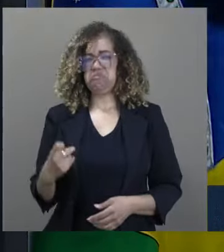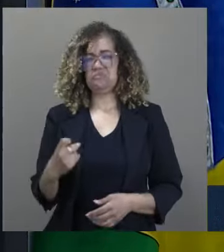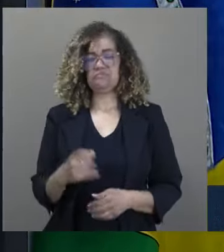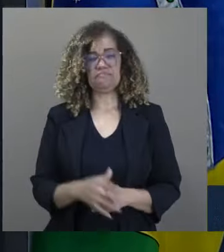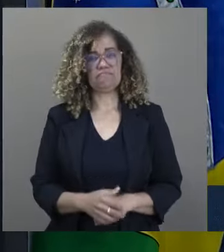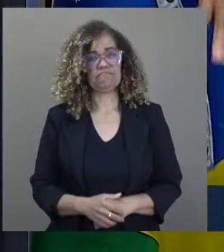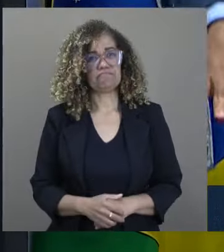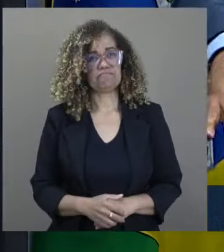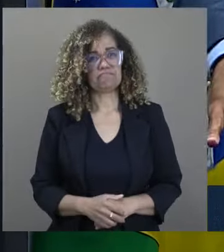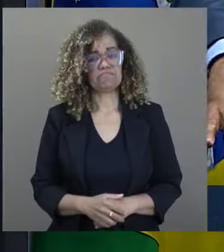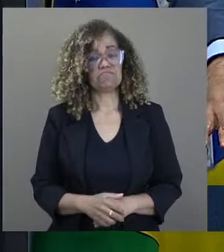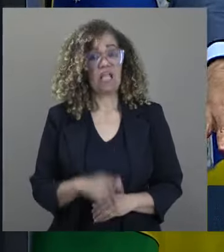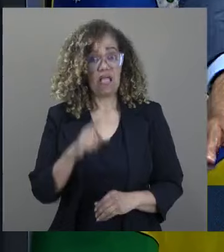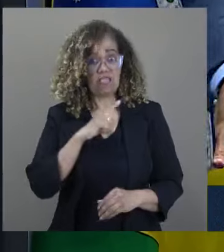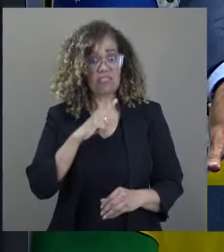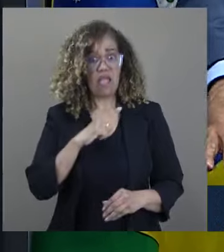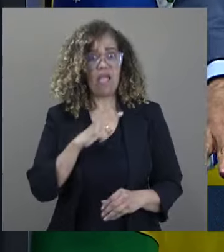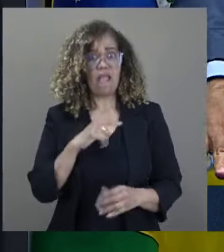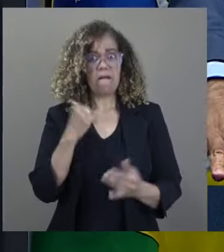Lá embaixo tem